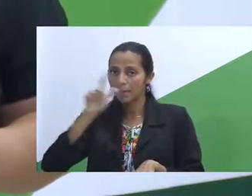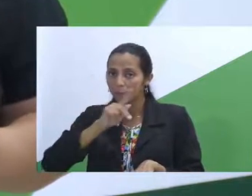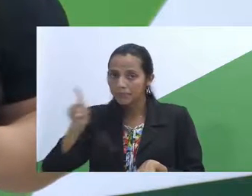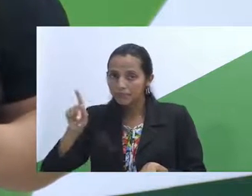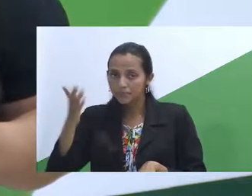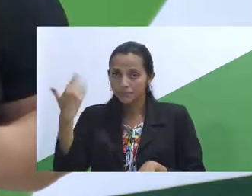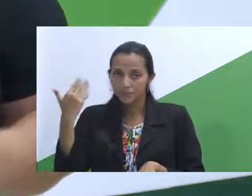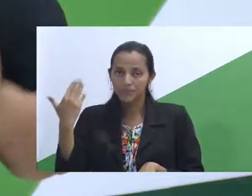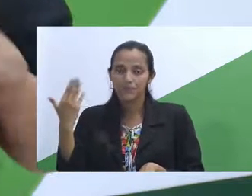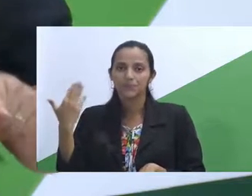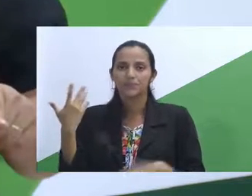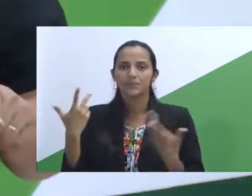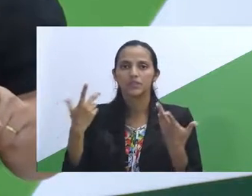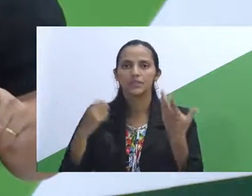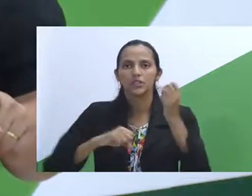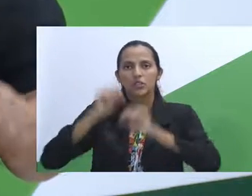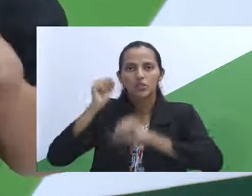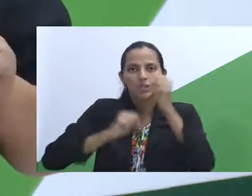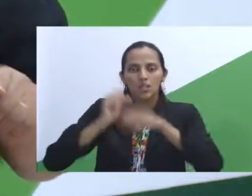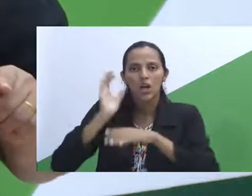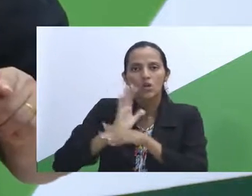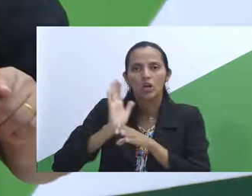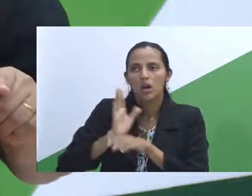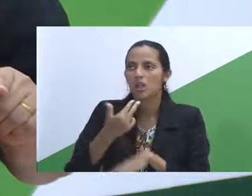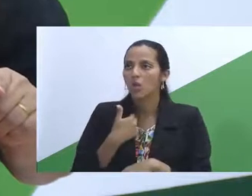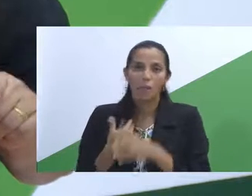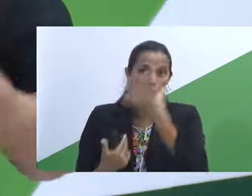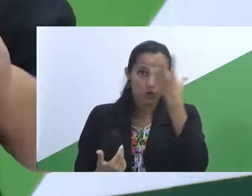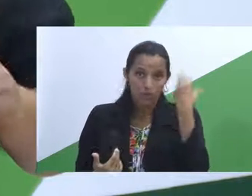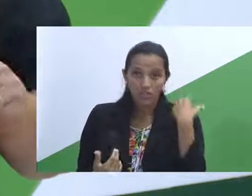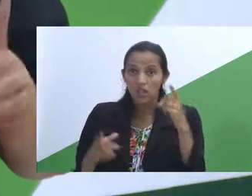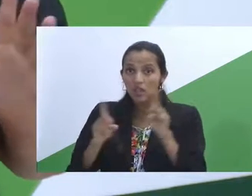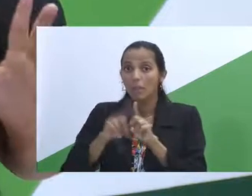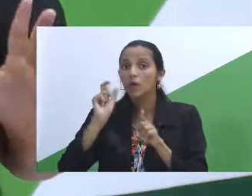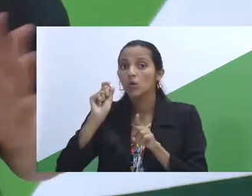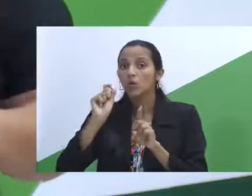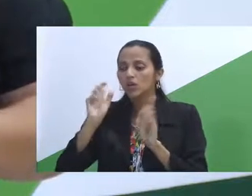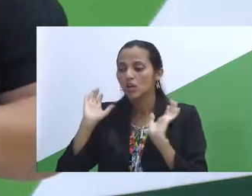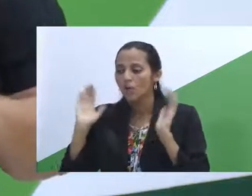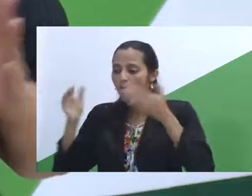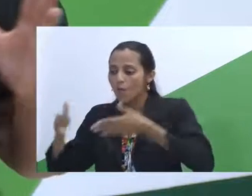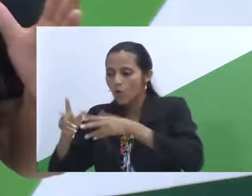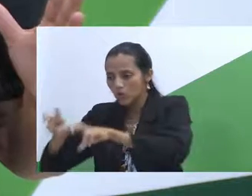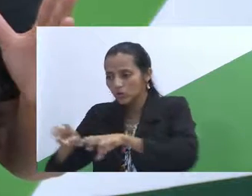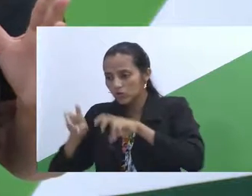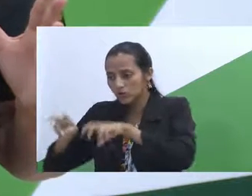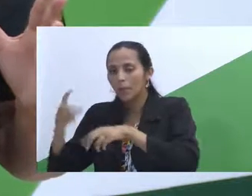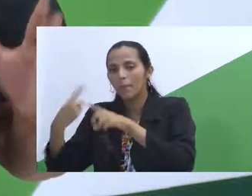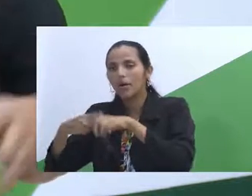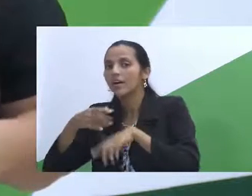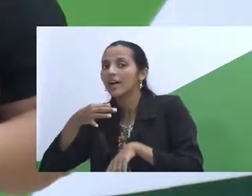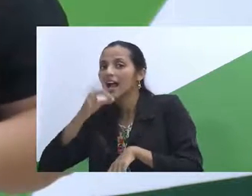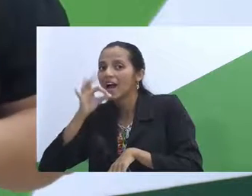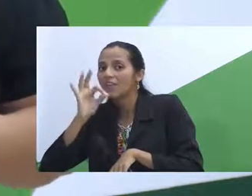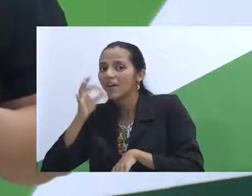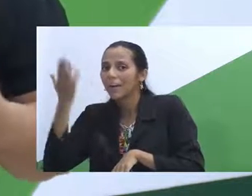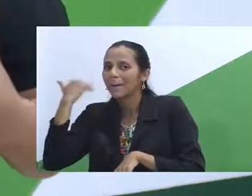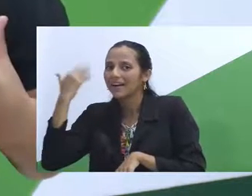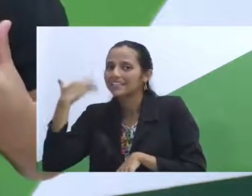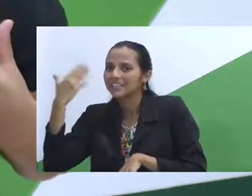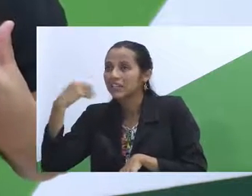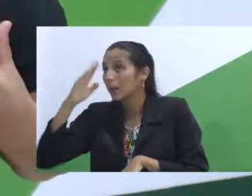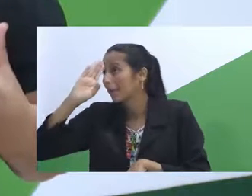Ele vai fazer industrialização, mas ele não pode esquecer a agricultura. Lembra? O café foi, aí, um grande, né? A nossa,